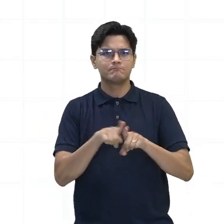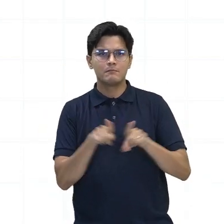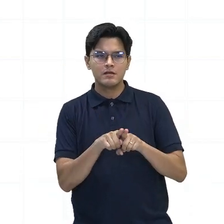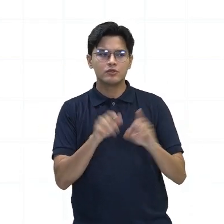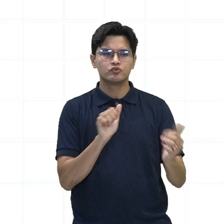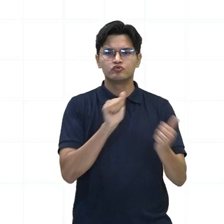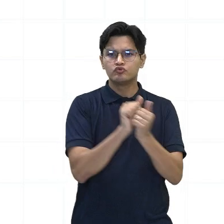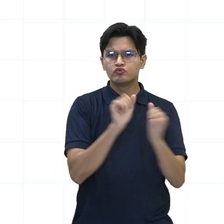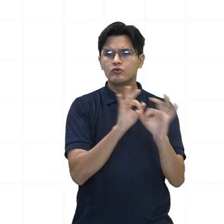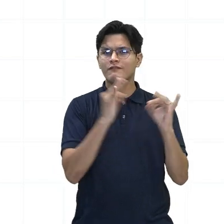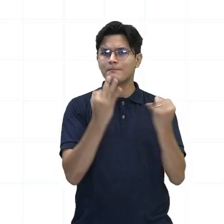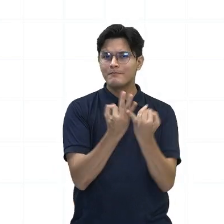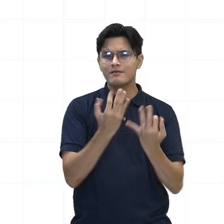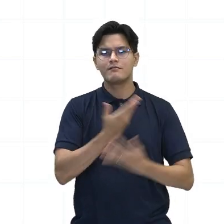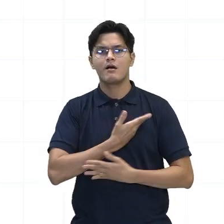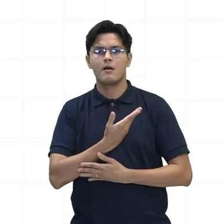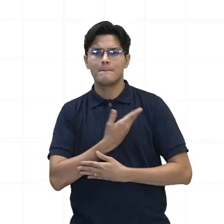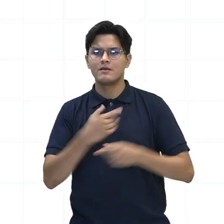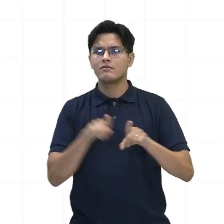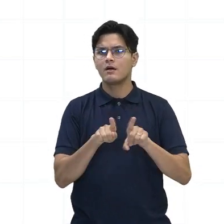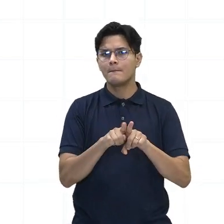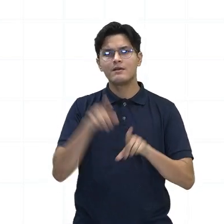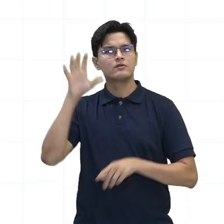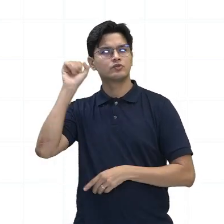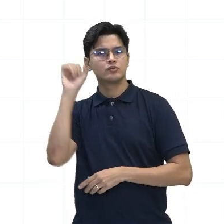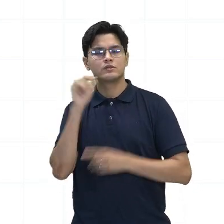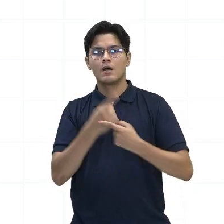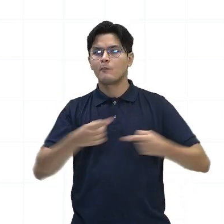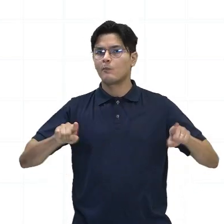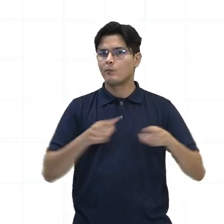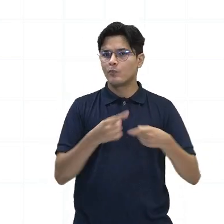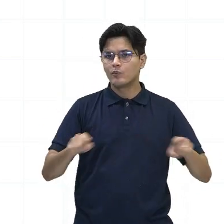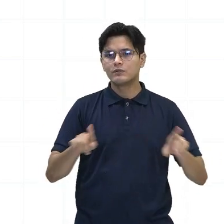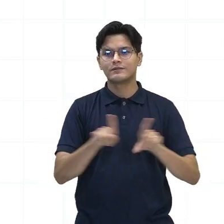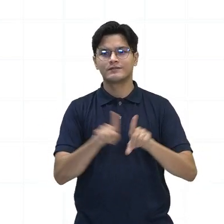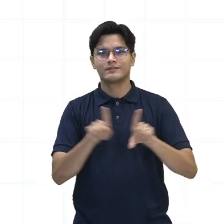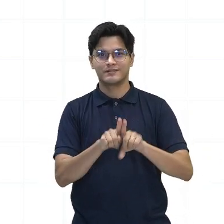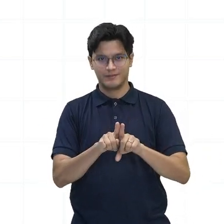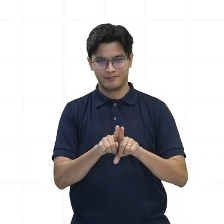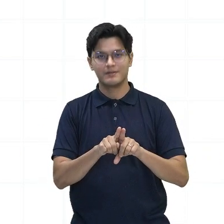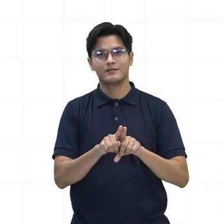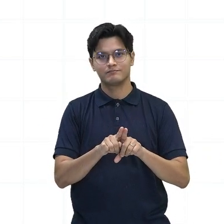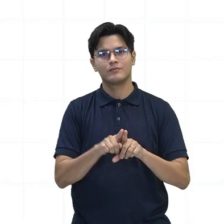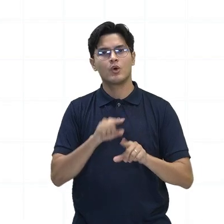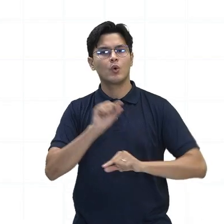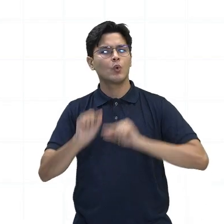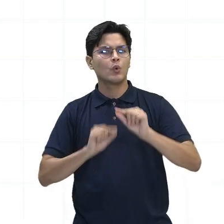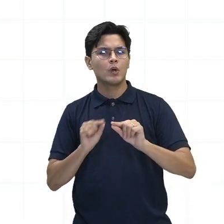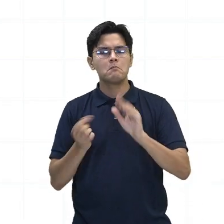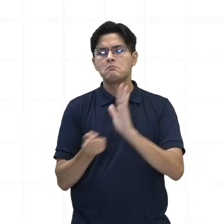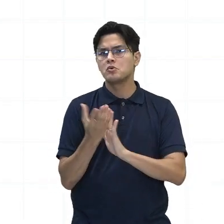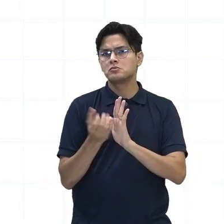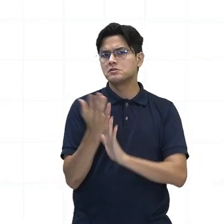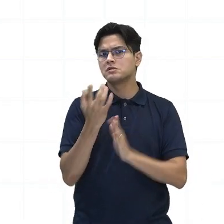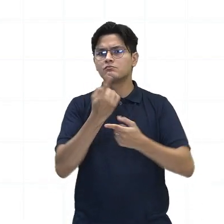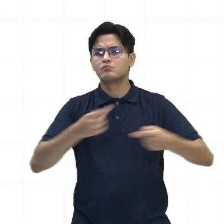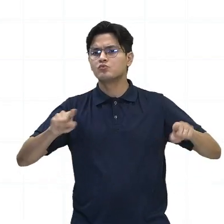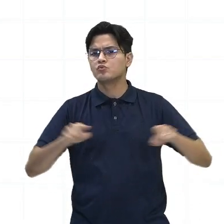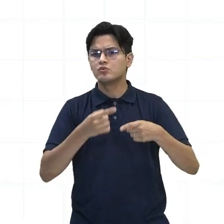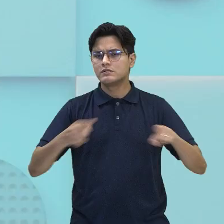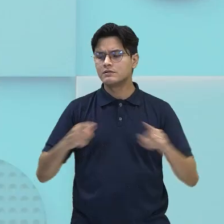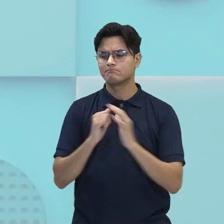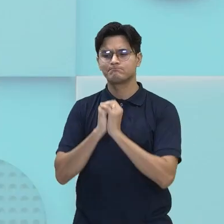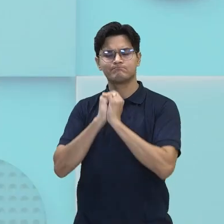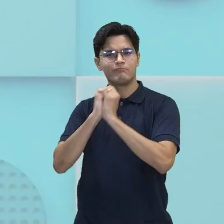boa noite de sono, exercitar o corpo, ouvir ou tocar música, meditar ou orar. São algumas